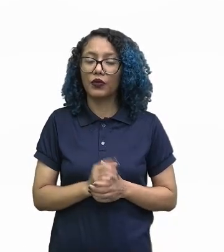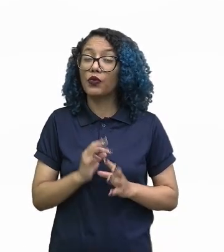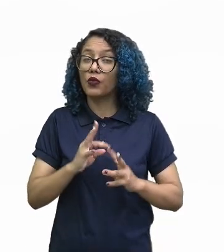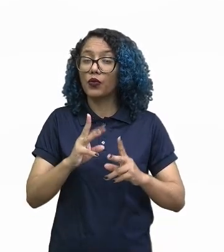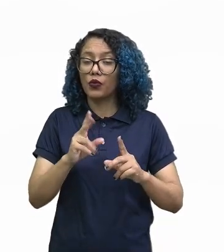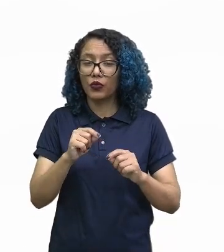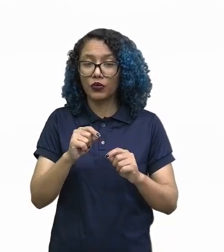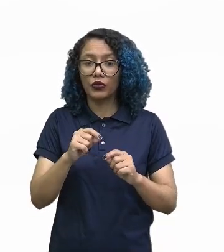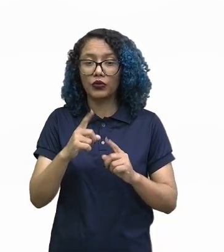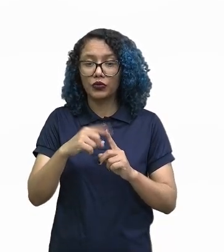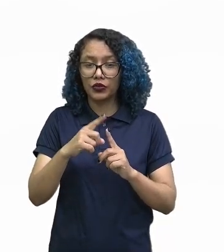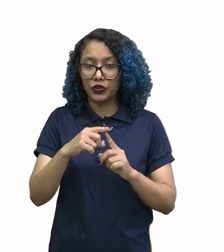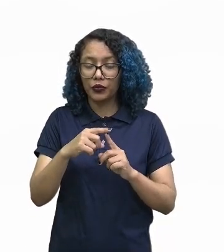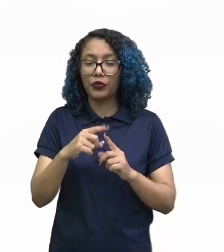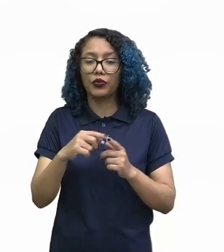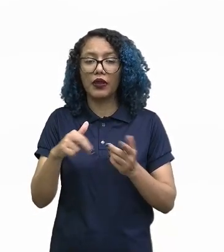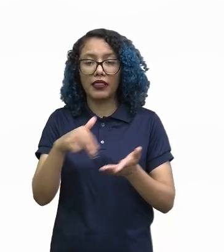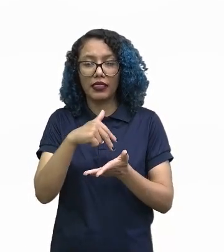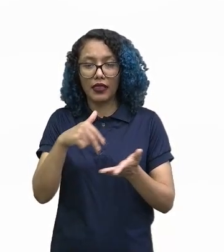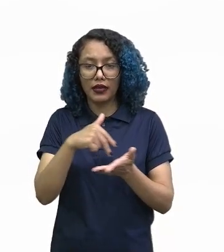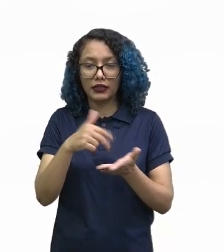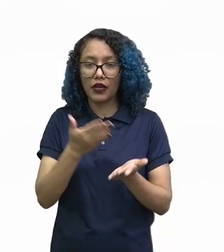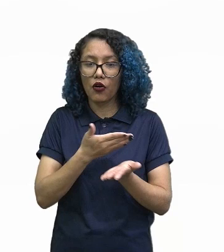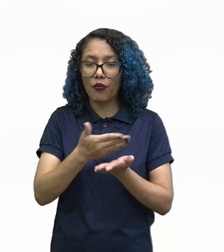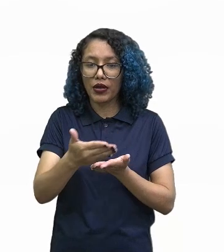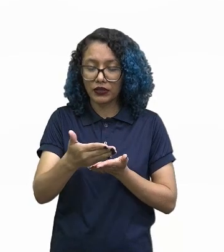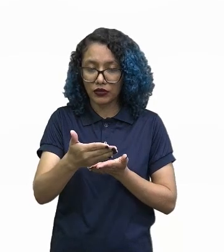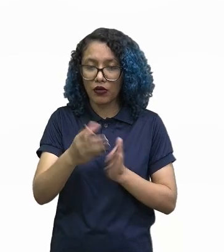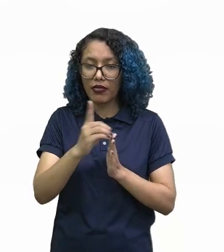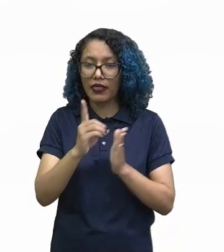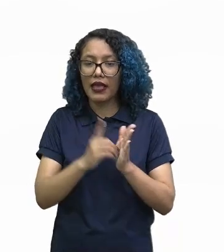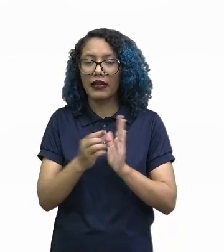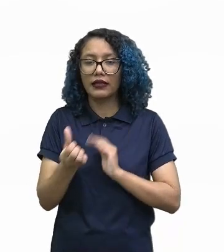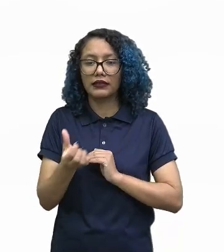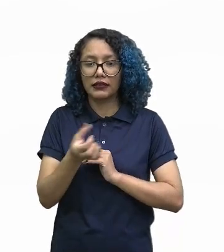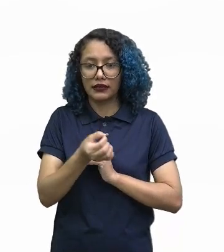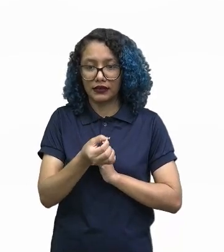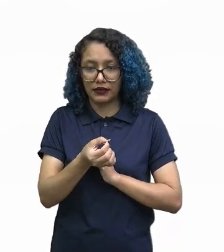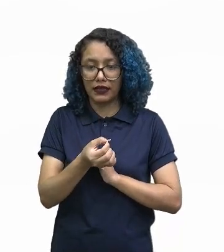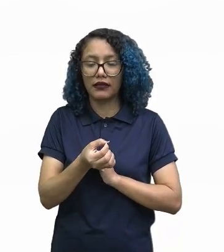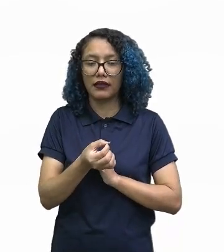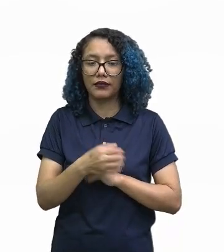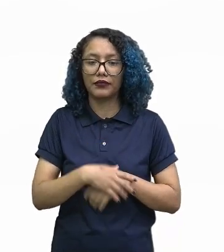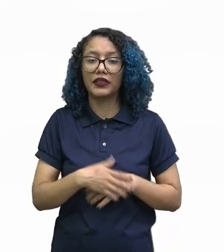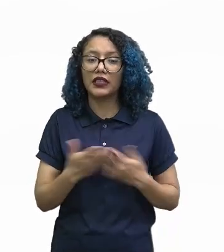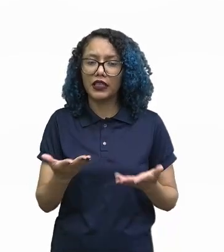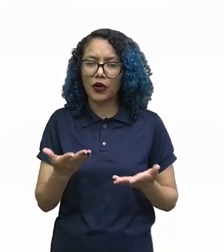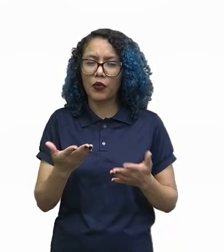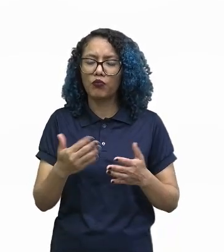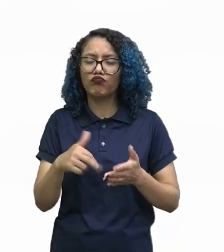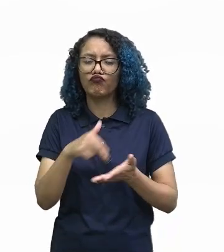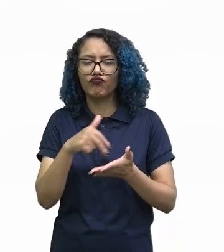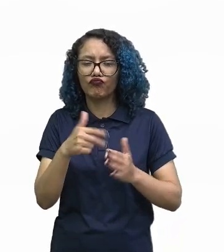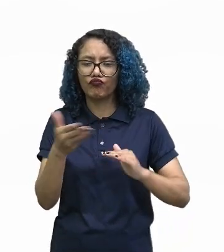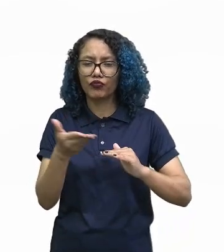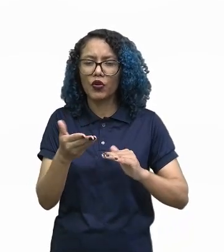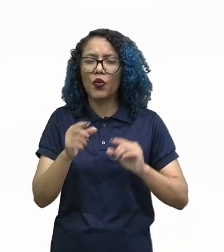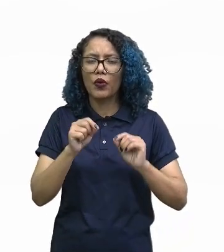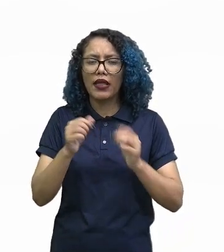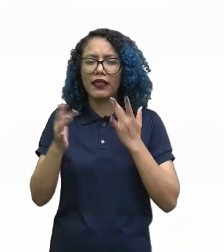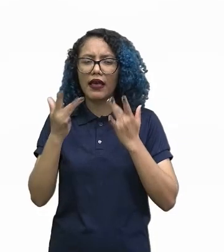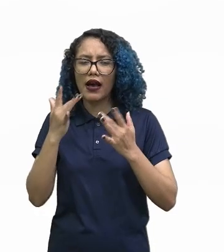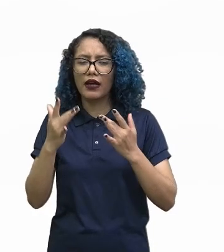toda a dança iniciada na década de 60 do século XX. Os dançarinos contemporâneos, eles misturam teatro e